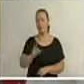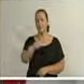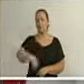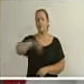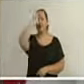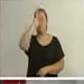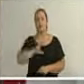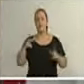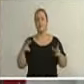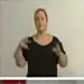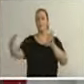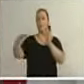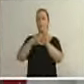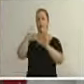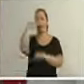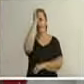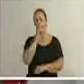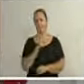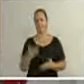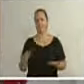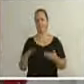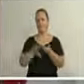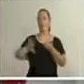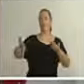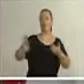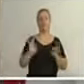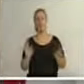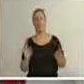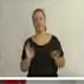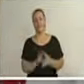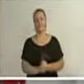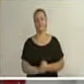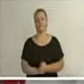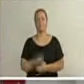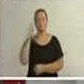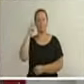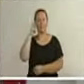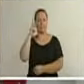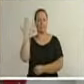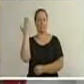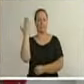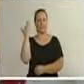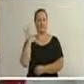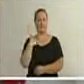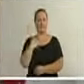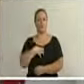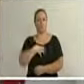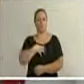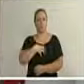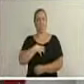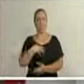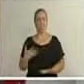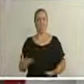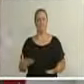país. E eu, de forma inflamada, falei na sessão passada que a